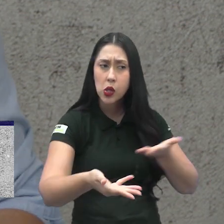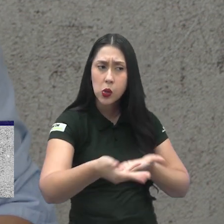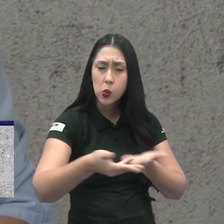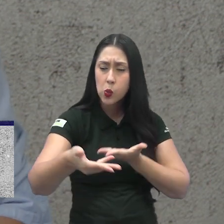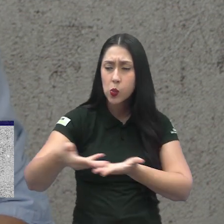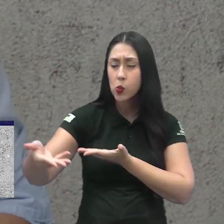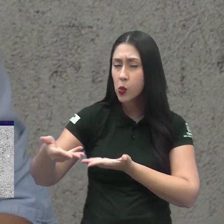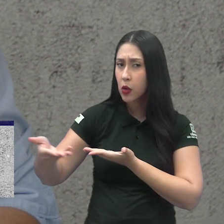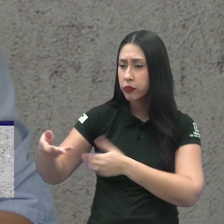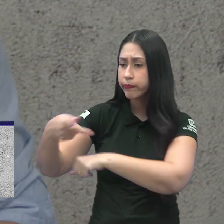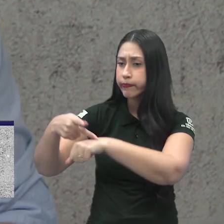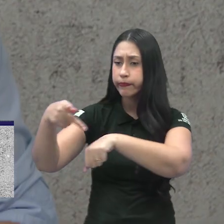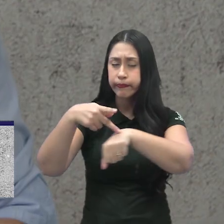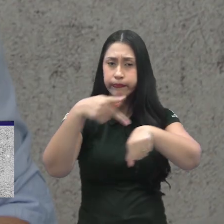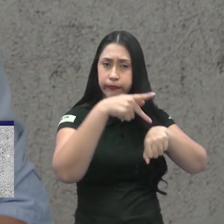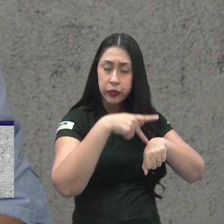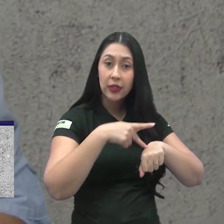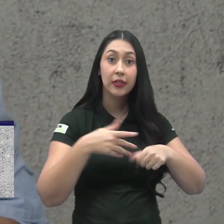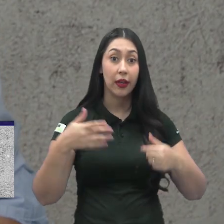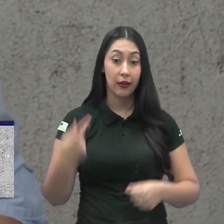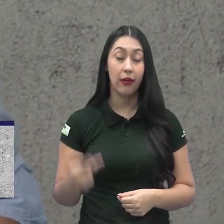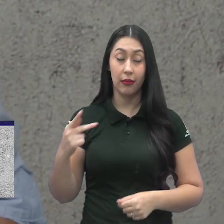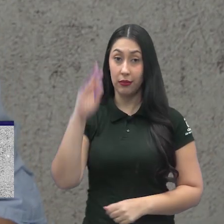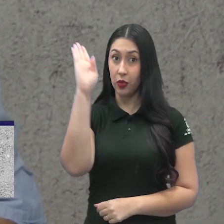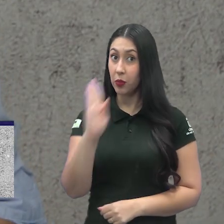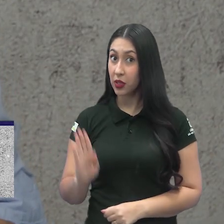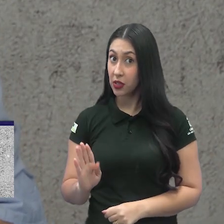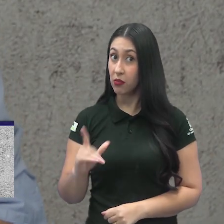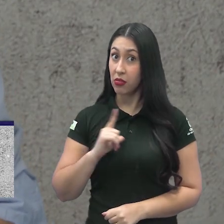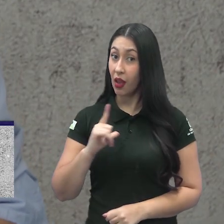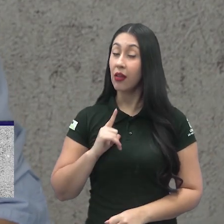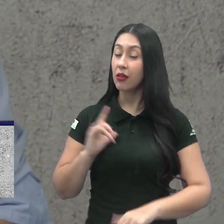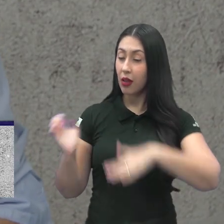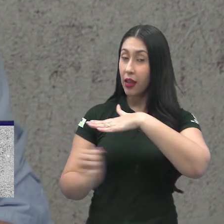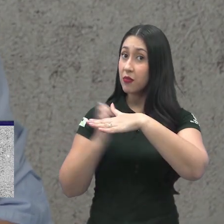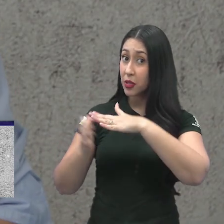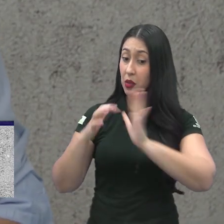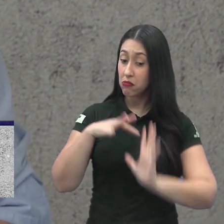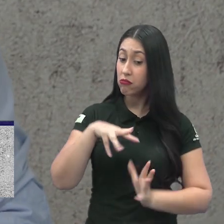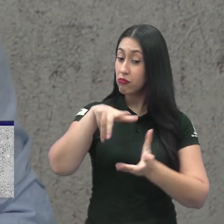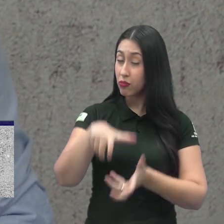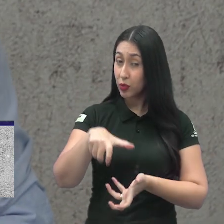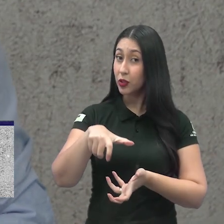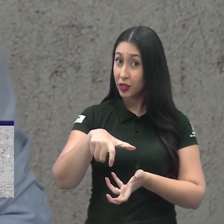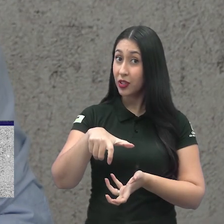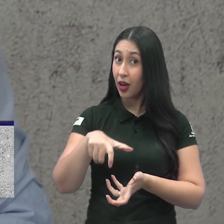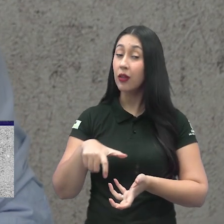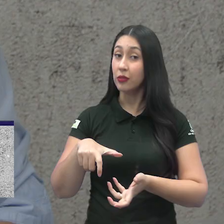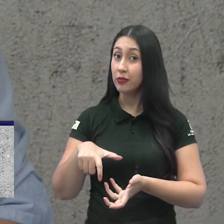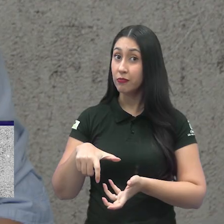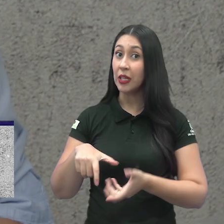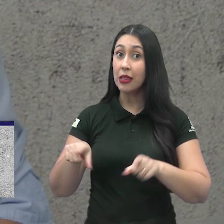outros países. E no Brasil, essa atuação está presente em multinacionais, indústrias,